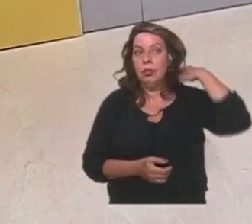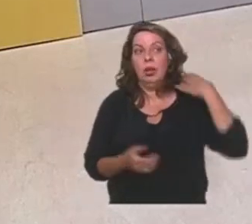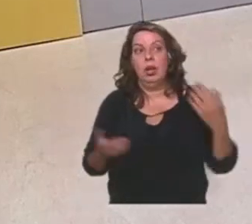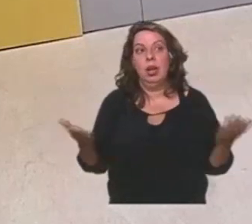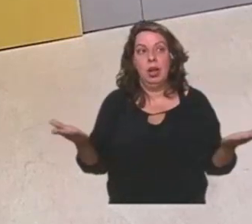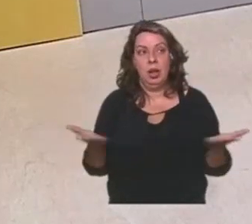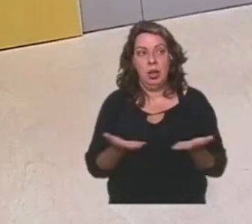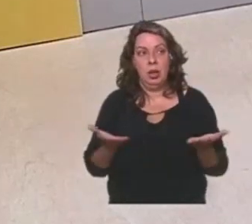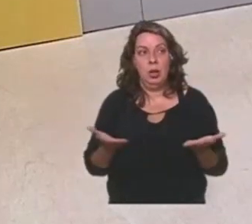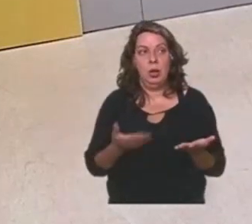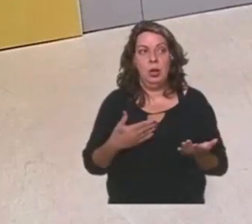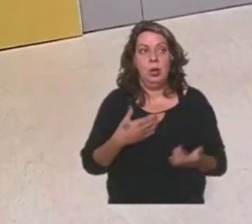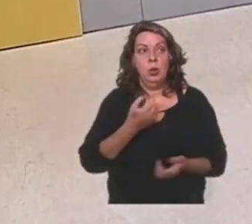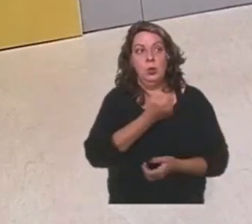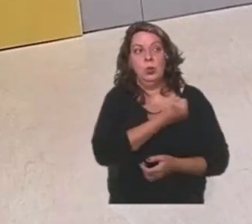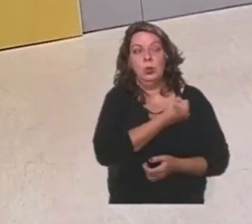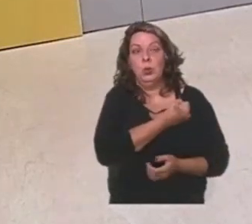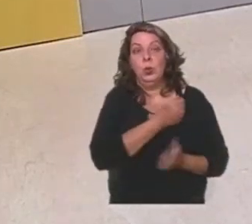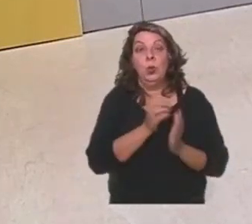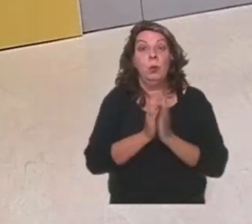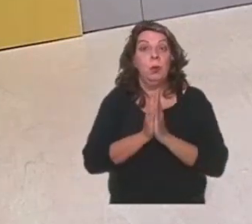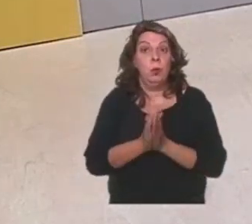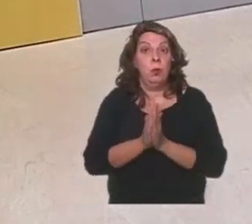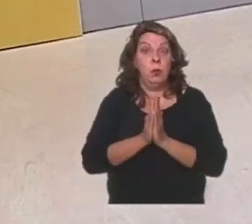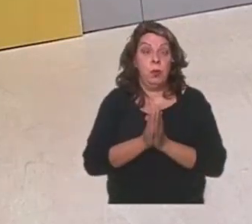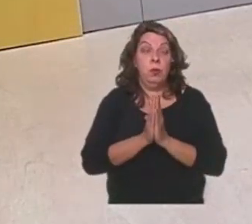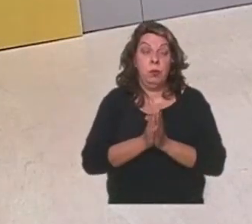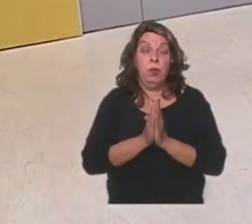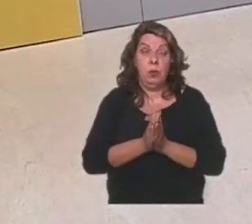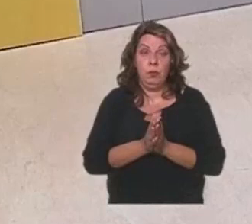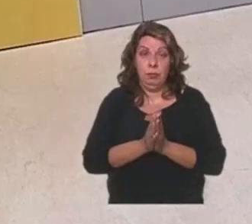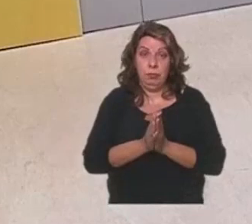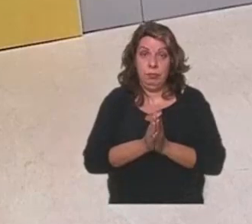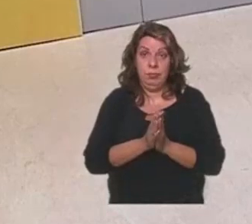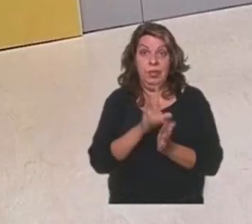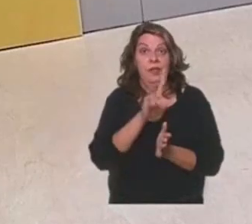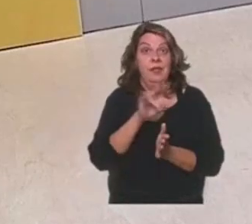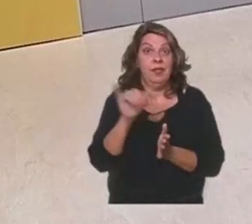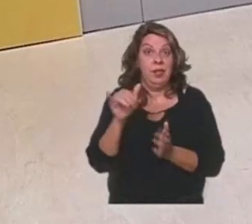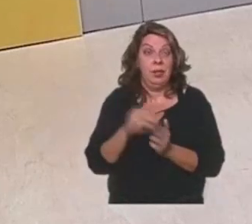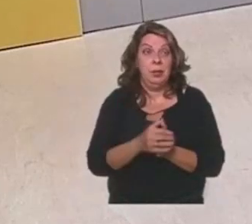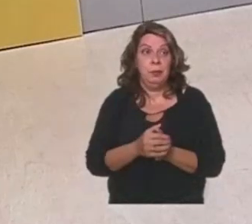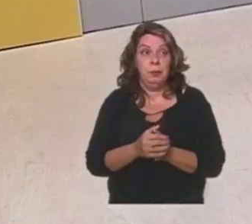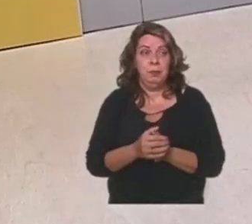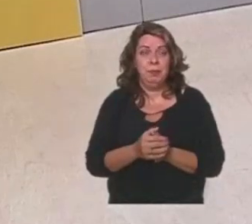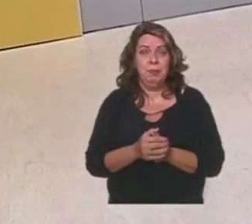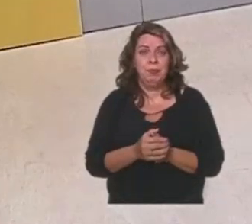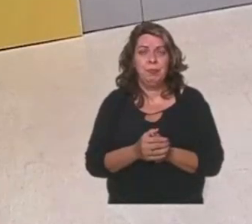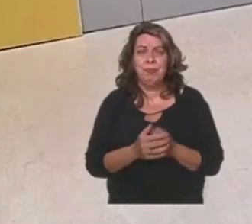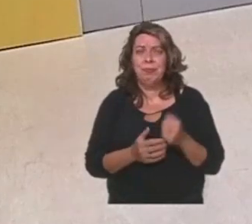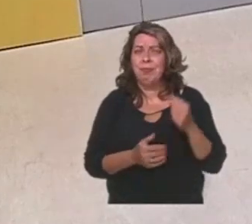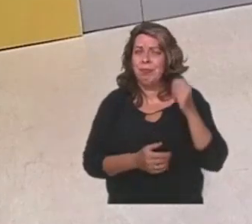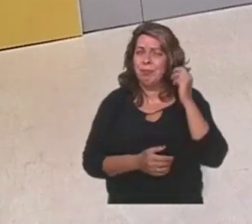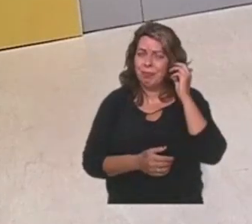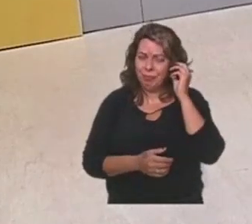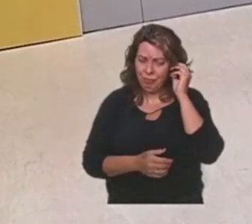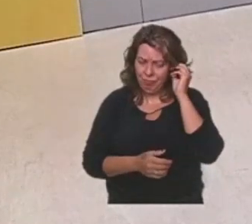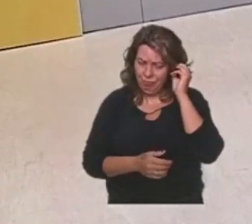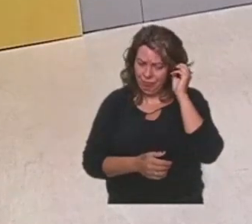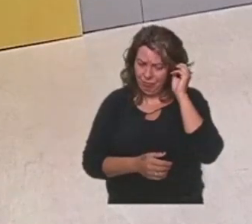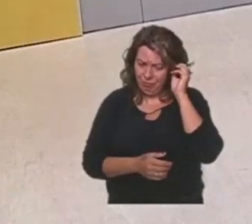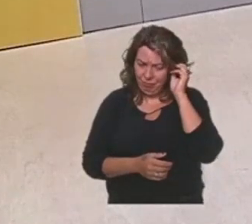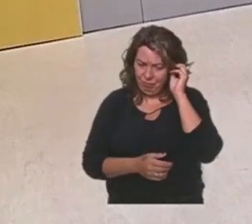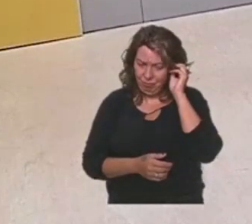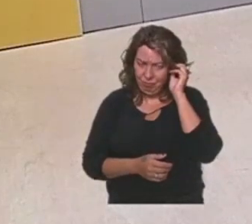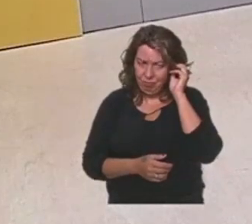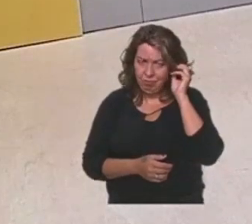bolinha, por favor. Olha só que a gente vai mandar muito bem. Vamos na torcida aí, você de